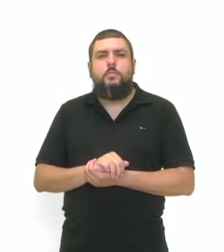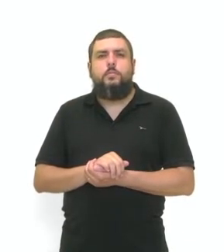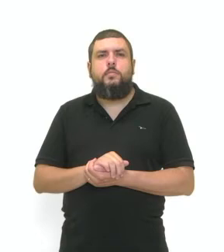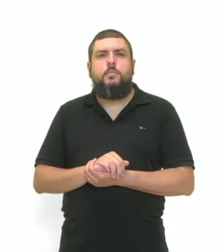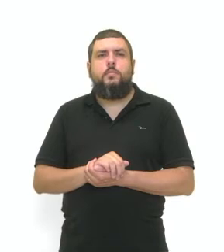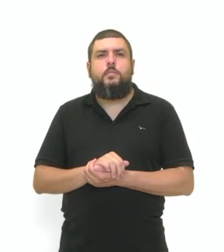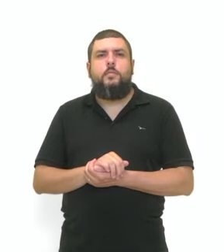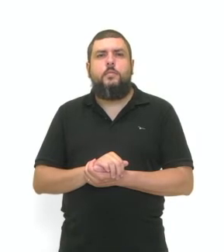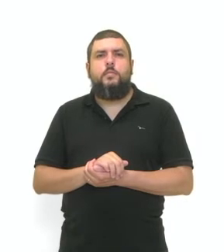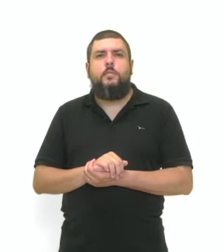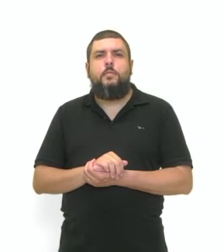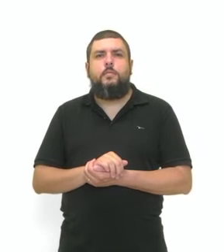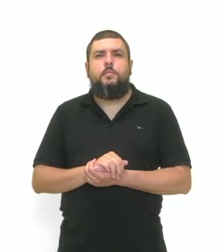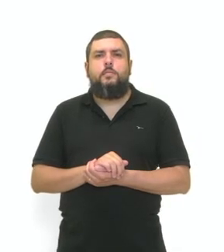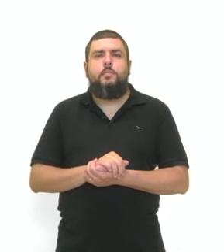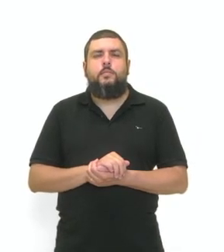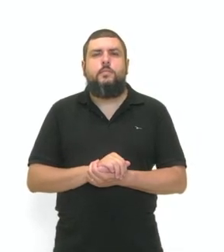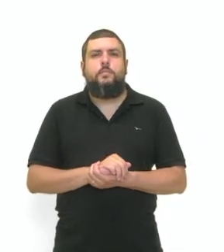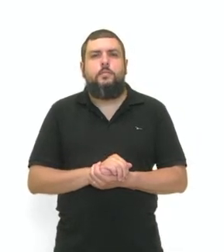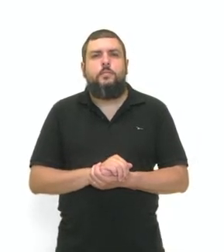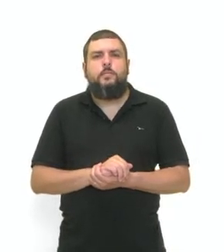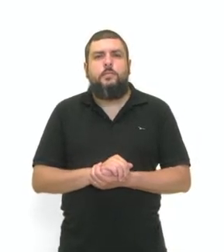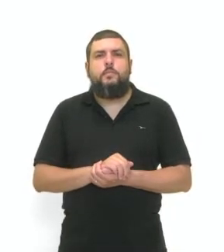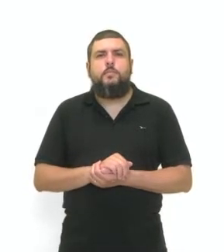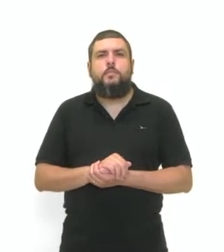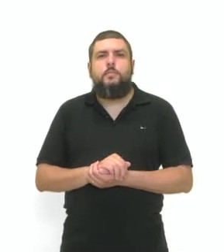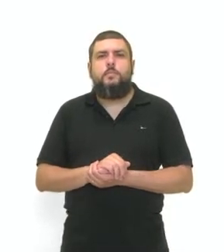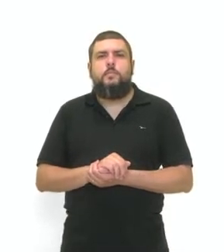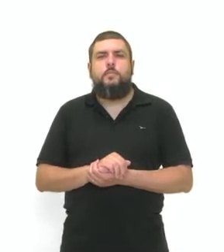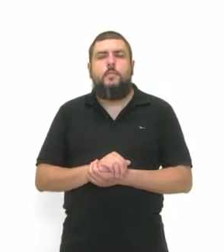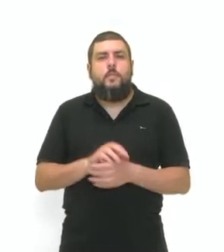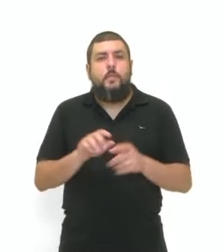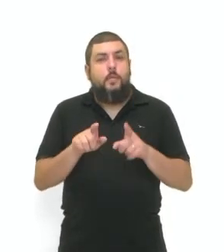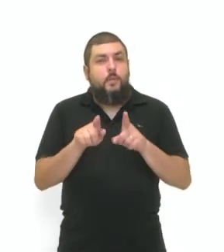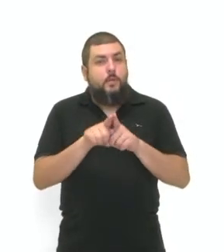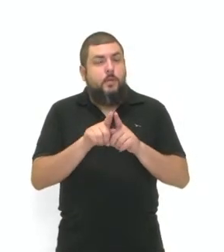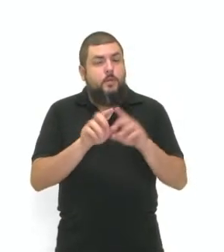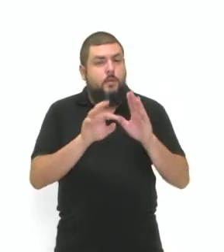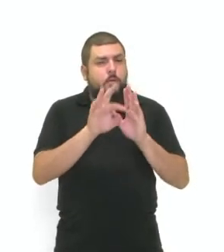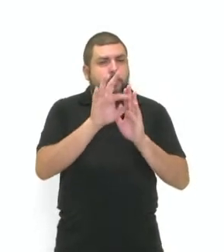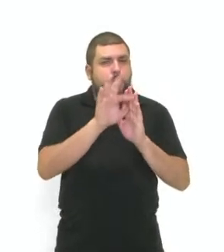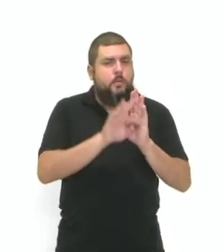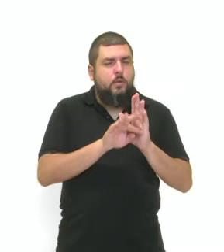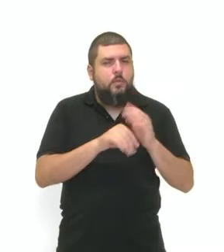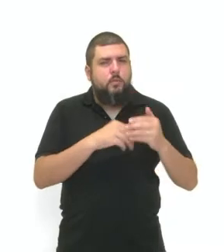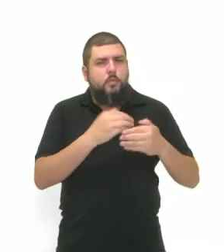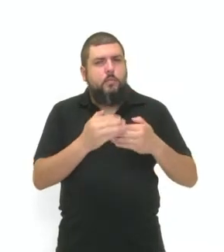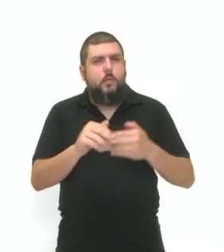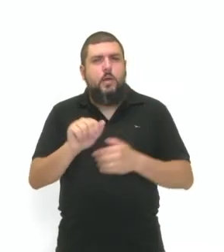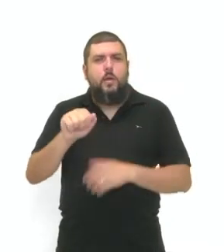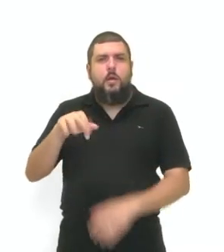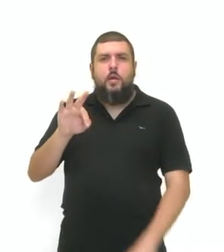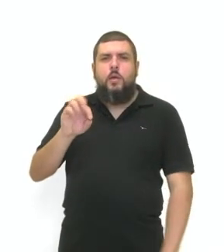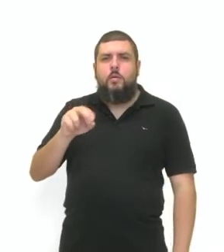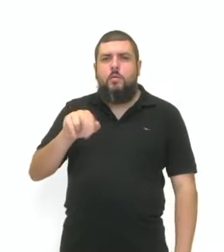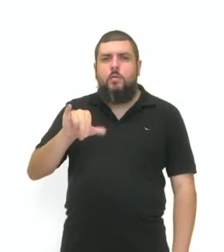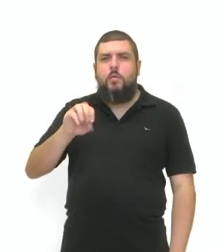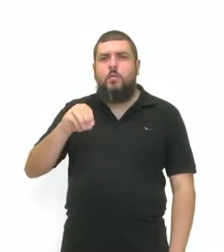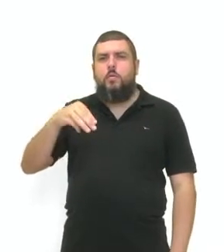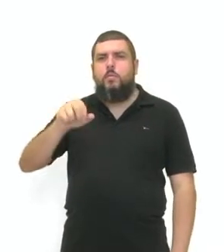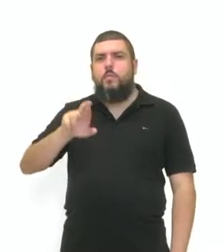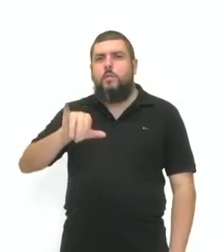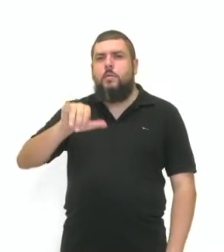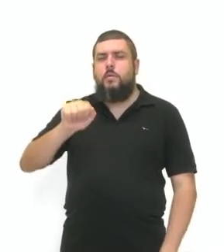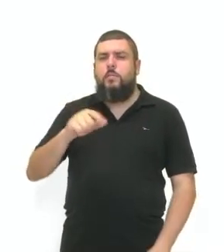Visualizamos aqui, ó, né? Na continuidade do texto, Antônio Maria também ele é citado, dentre